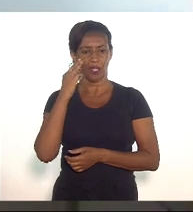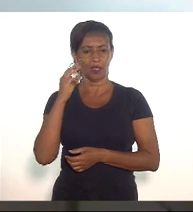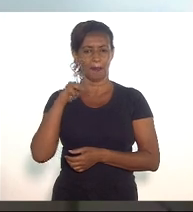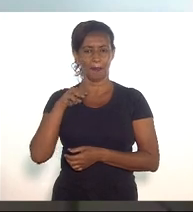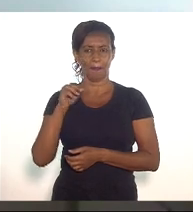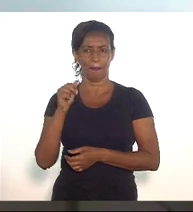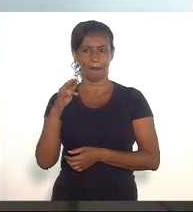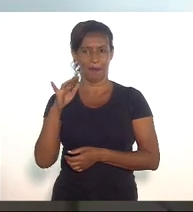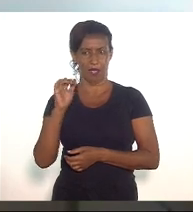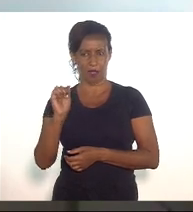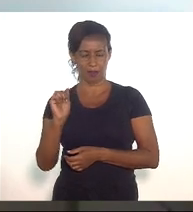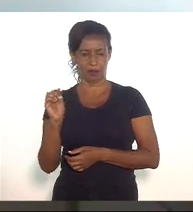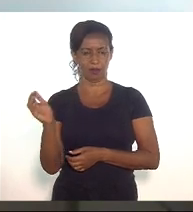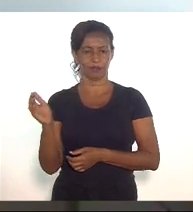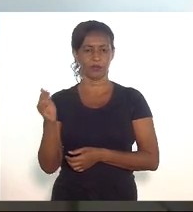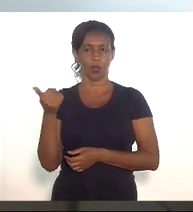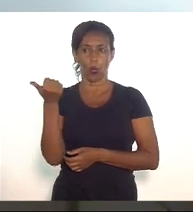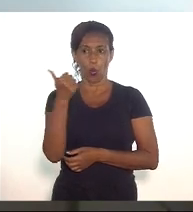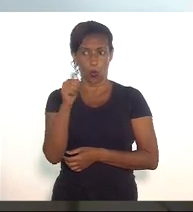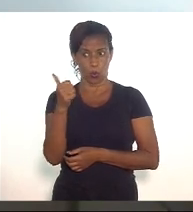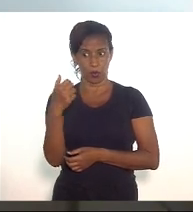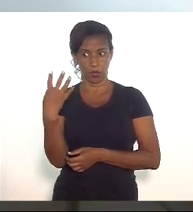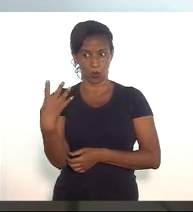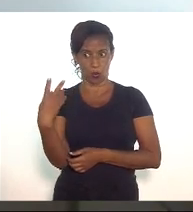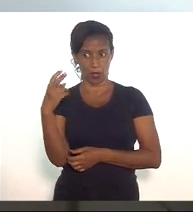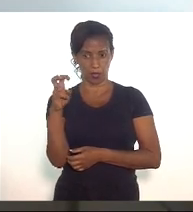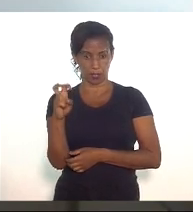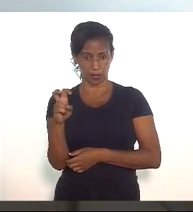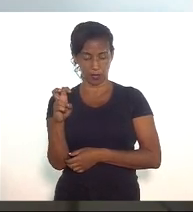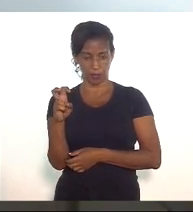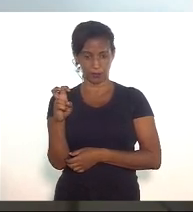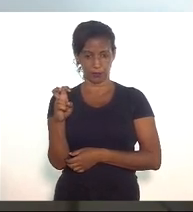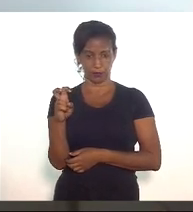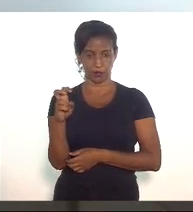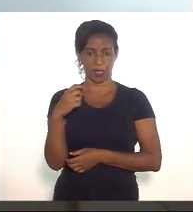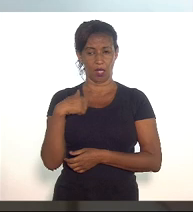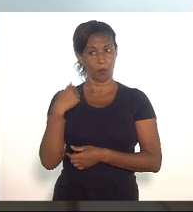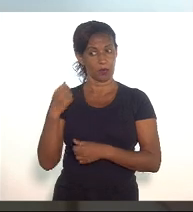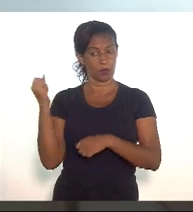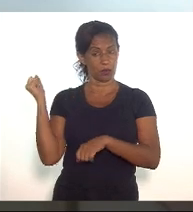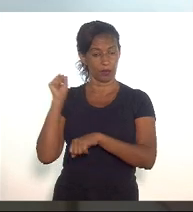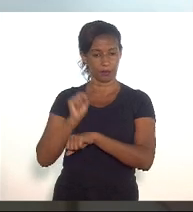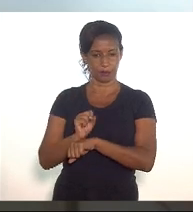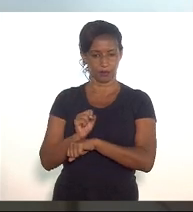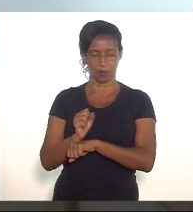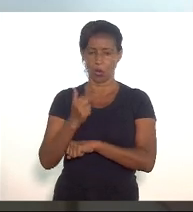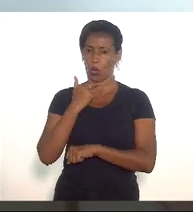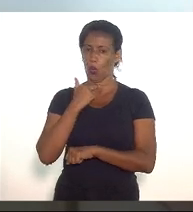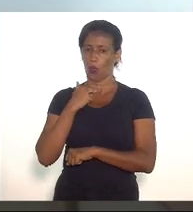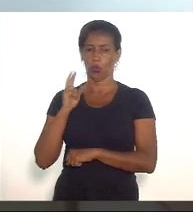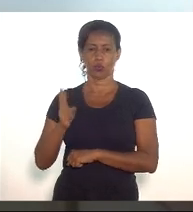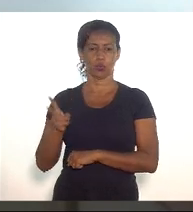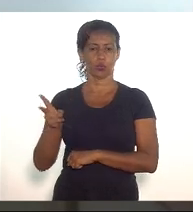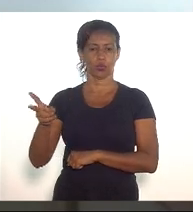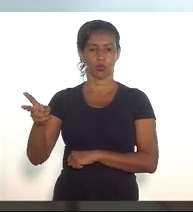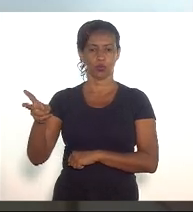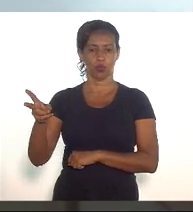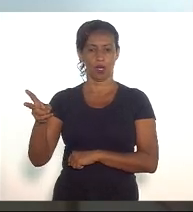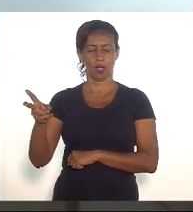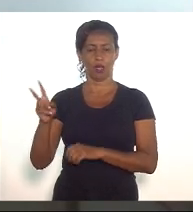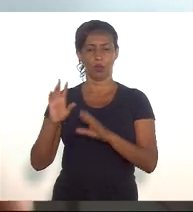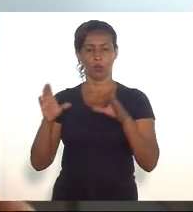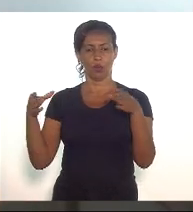ser sintéticos, porque às 11h45 eu tenho que terminar. Eu não posso continuar com a